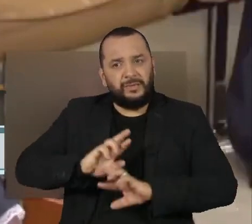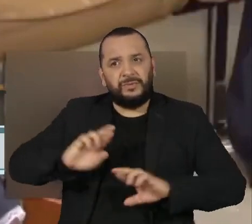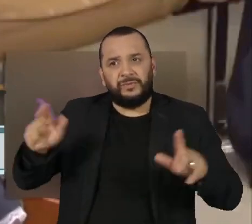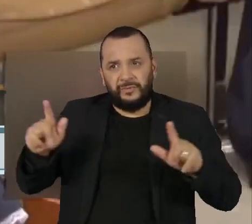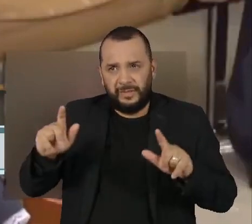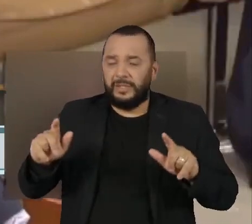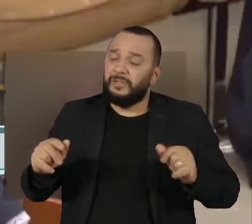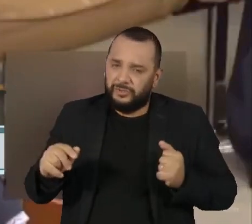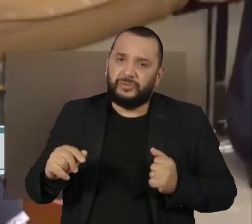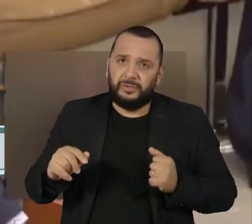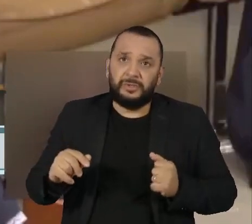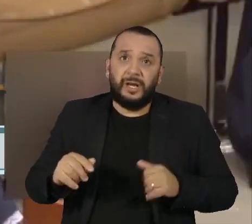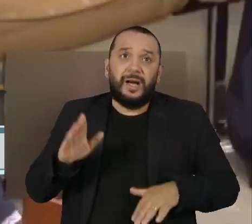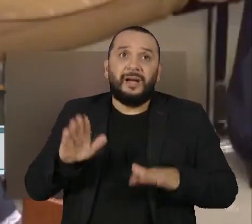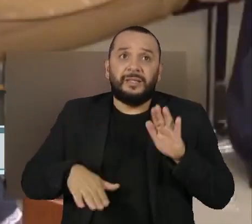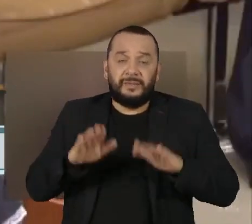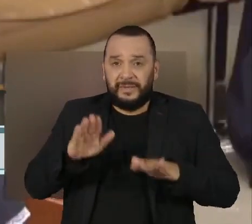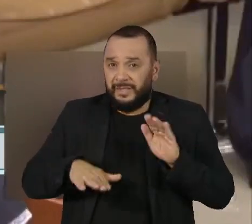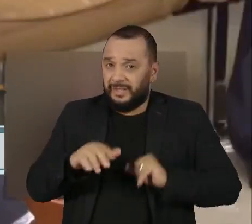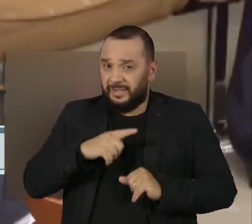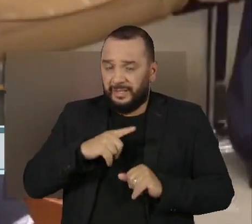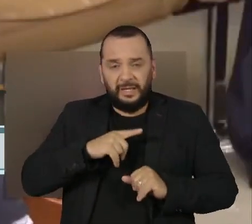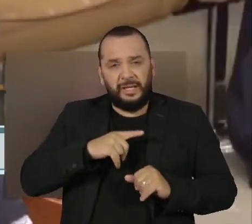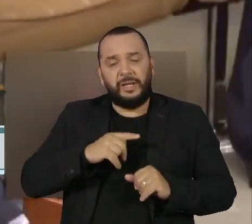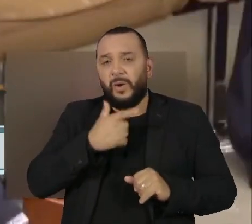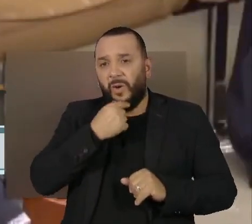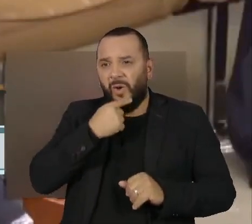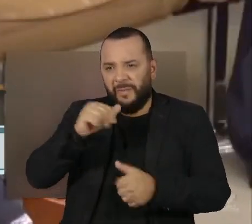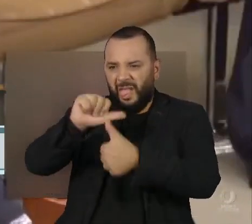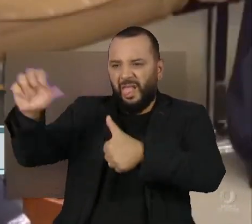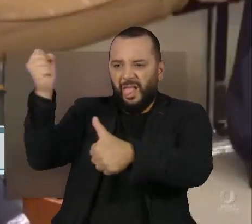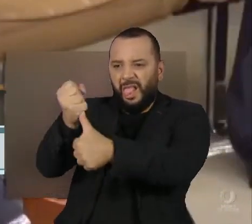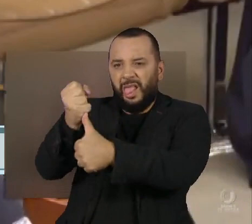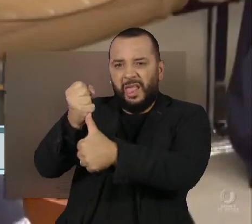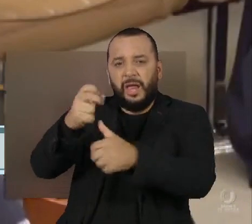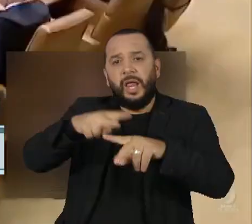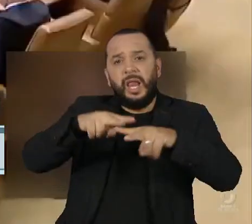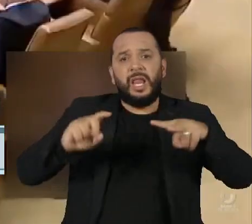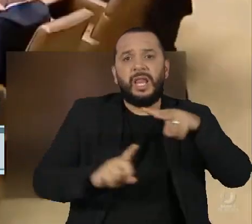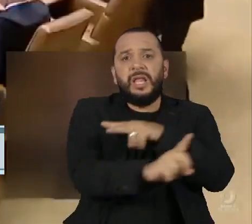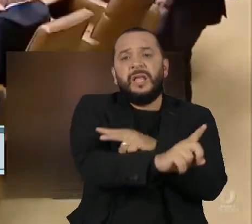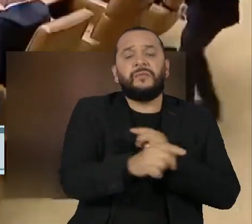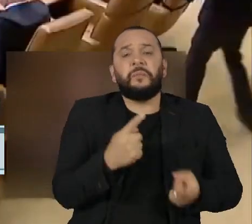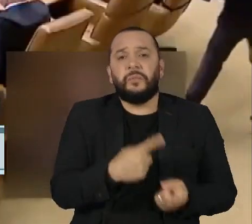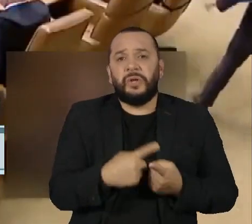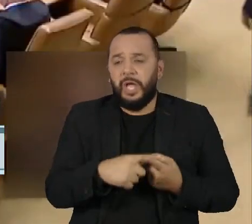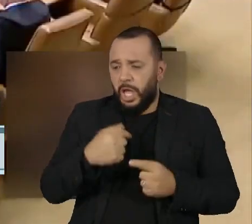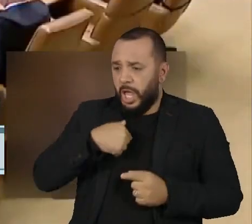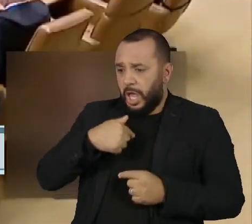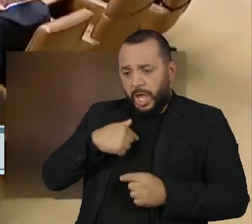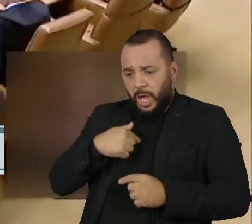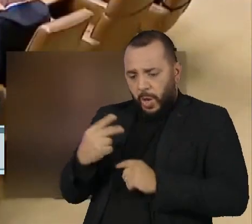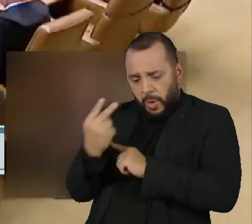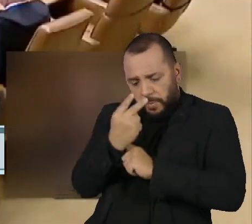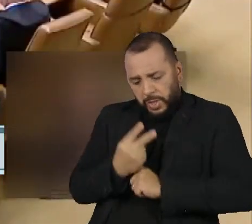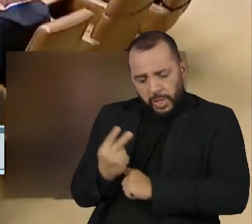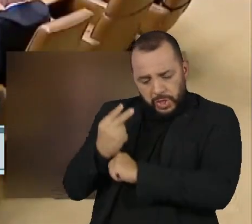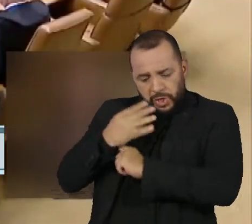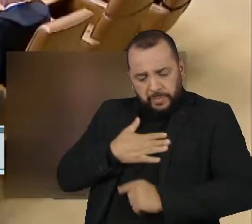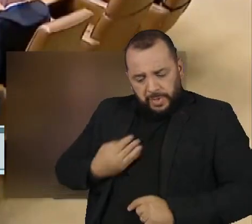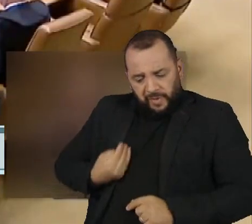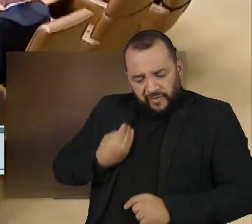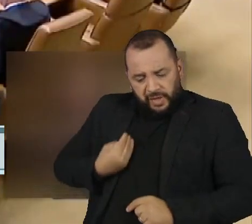sobre o tema e muitas vezes absorvem homens acusados de feminicídio com base na legítima defesa da honra